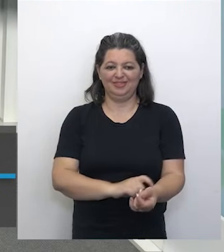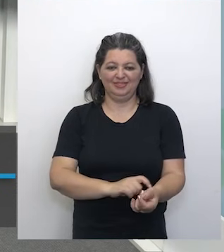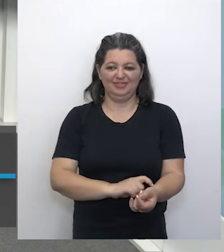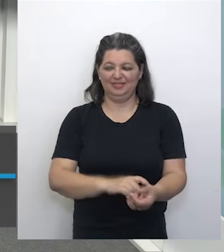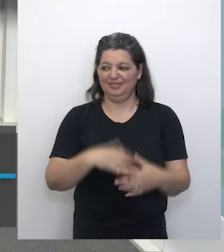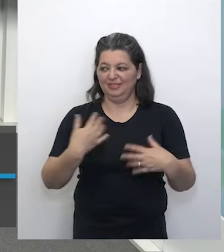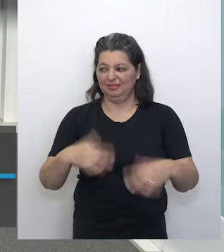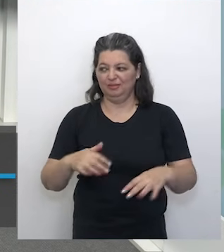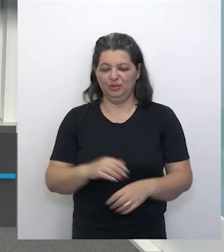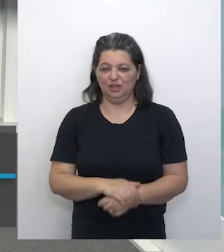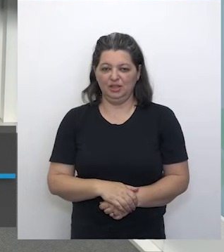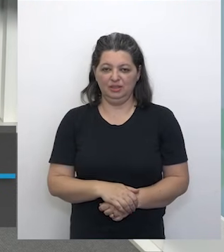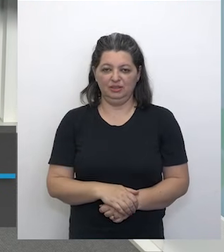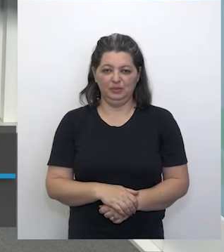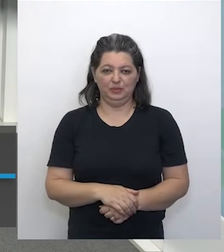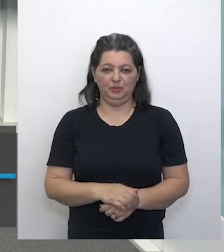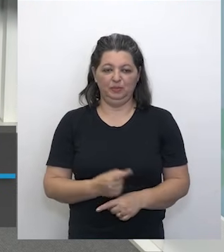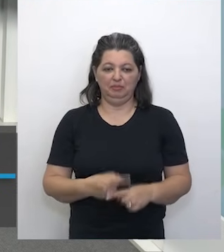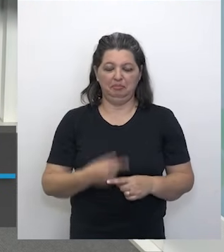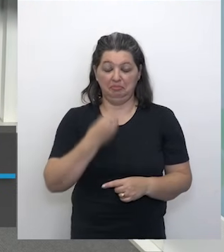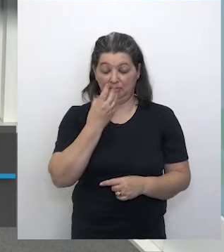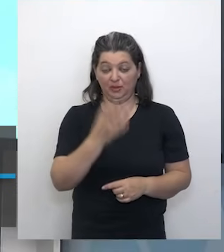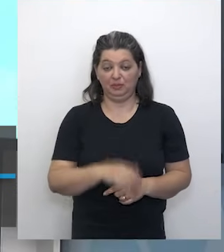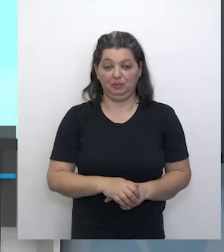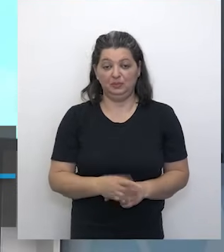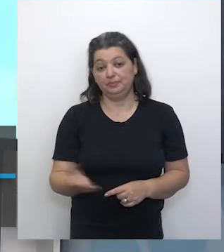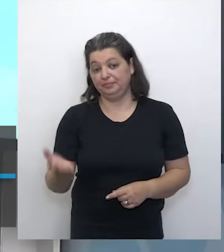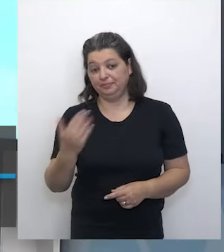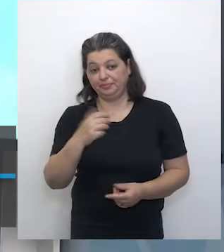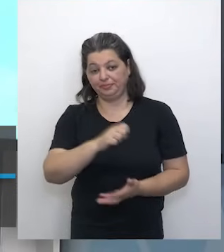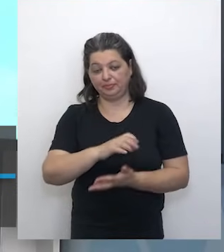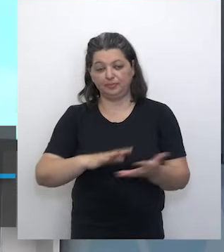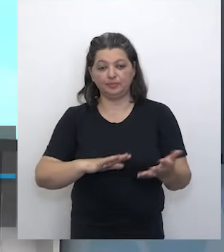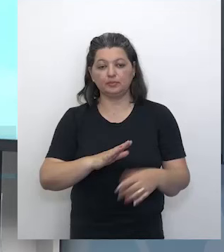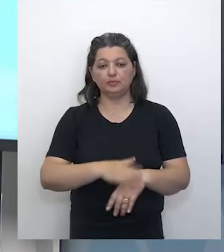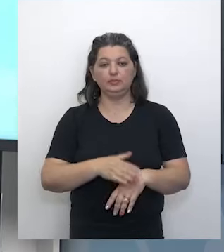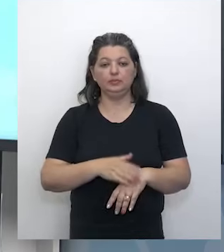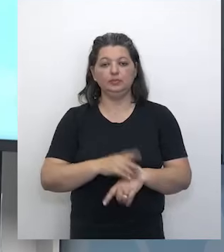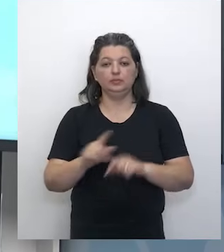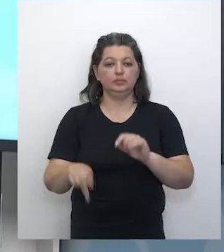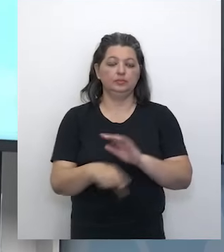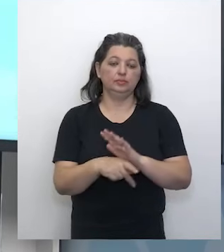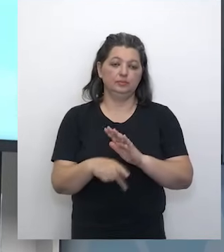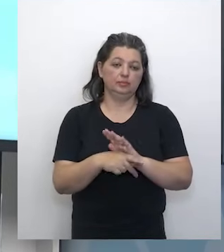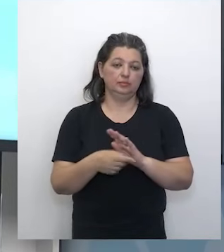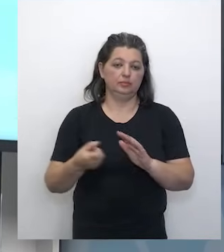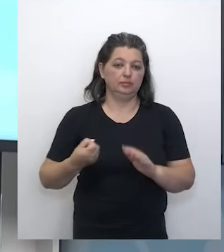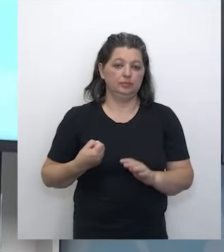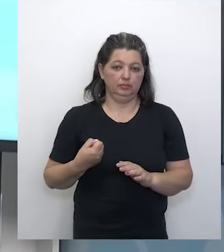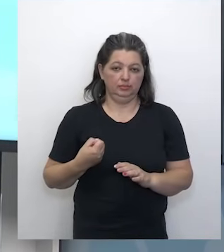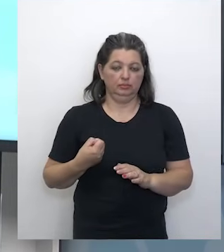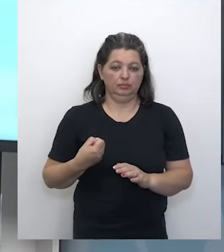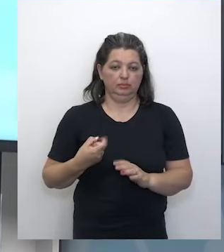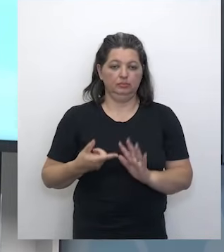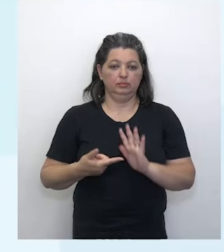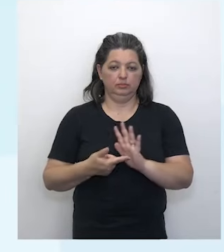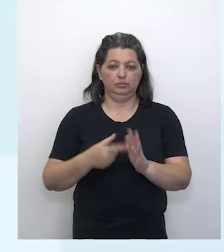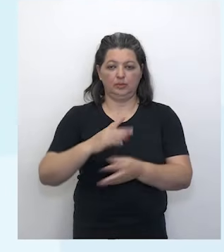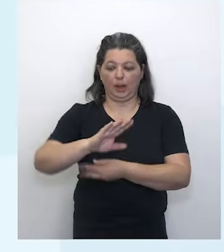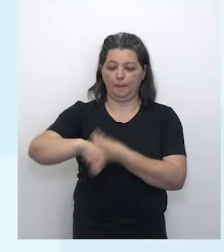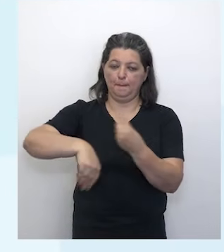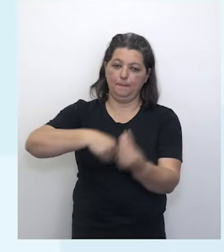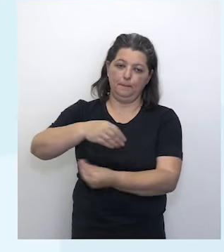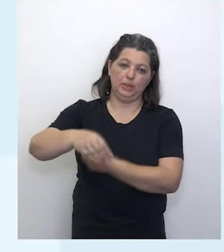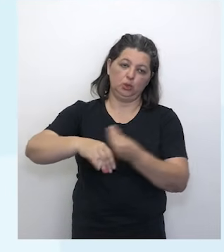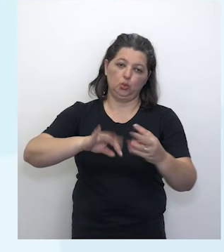que fazer de novo. Muito bem. Boa. Vamos lá, então. Agora a gente vai fazer uma expressão numérica que tem essa mistura toda aí, só